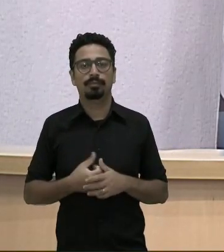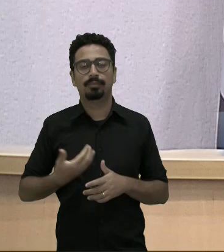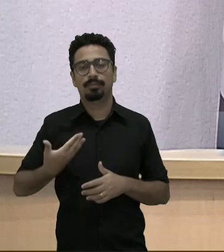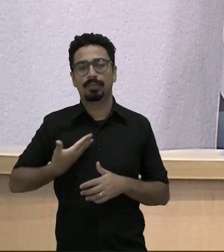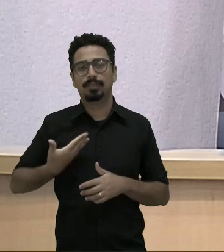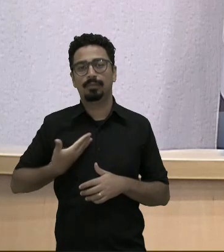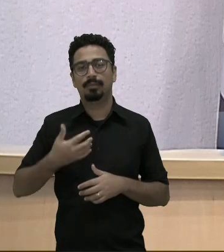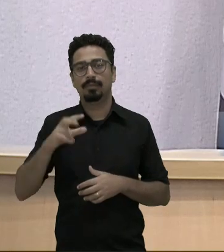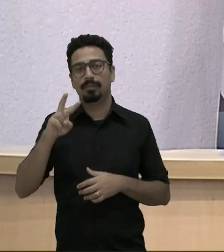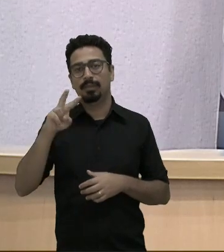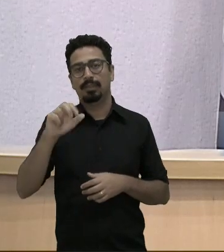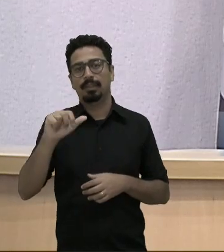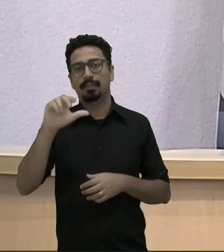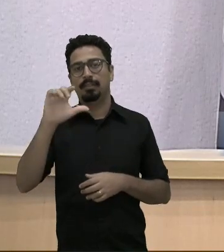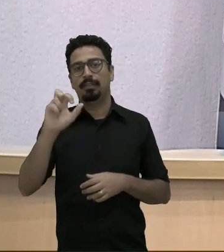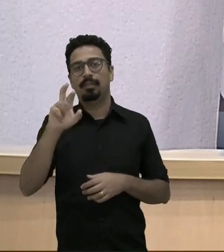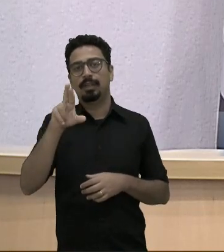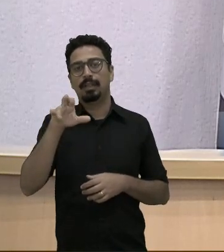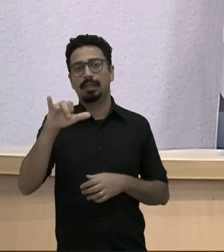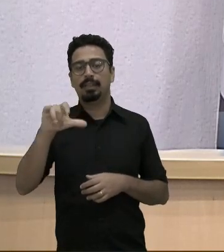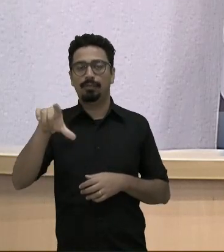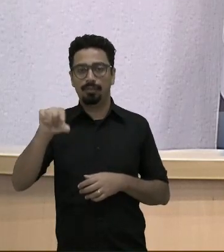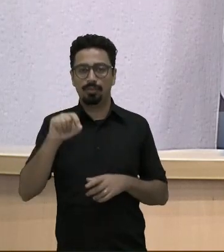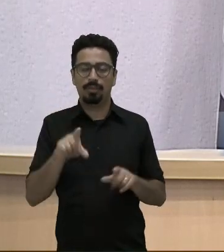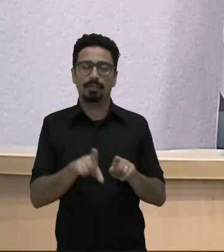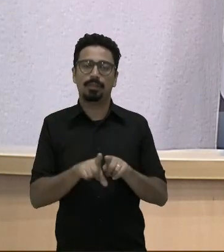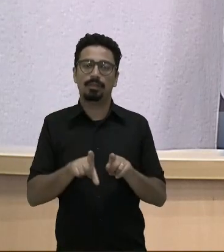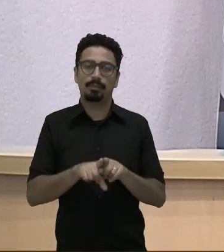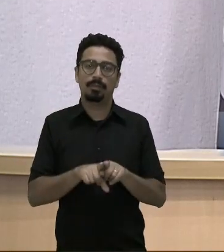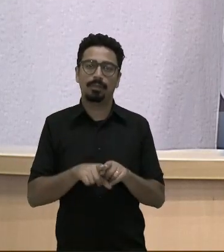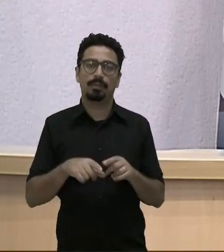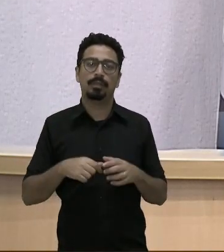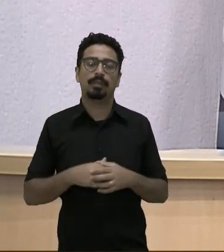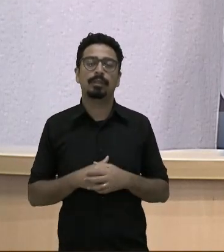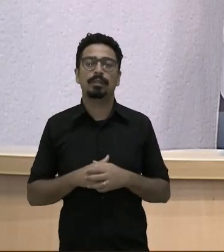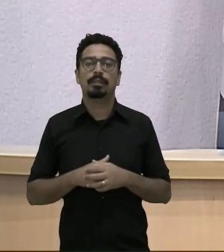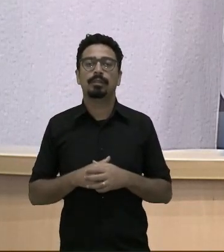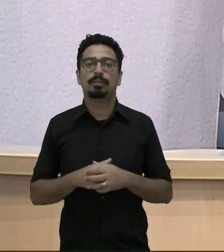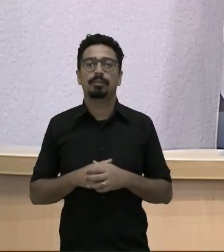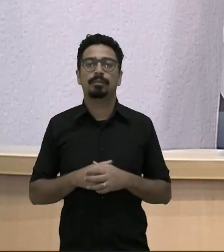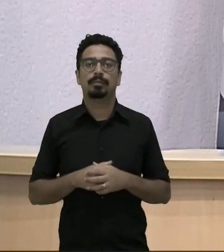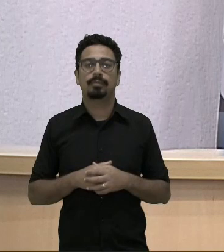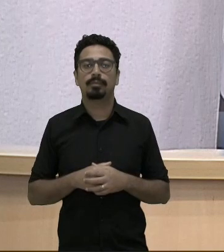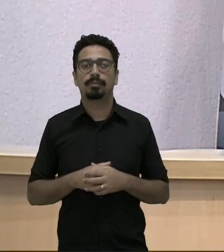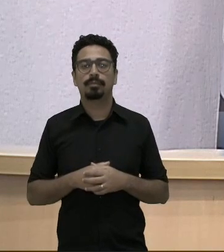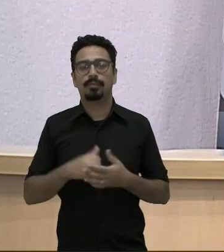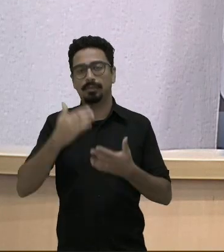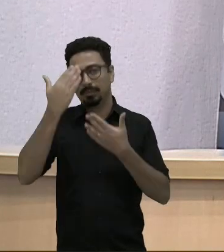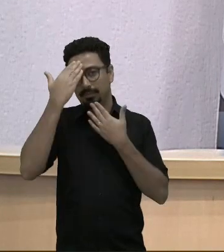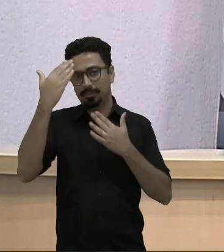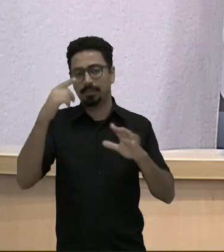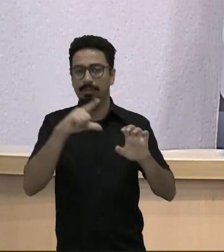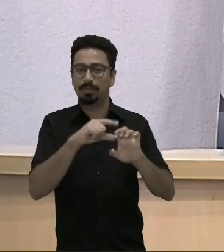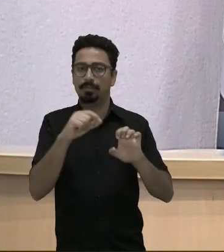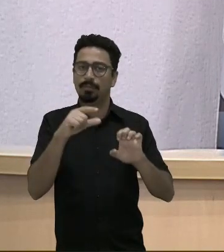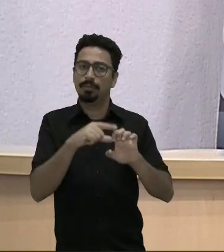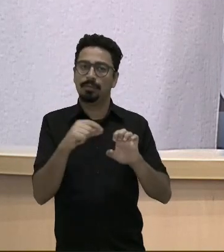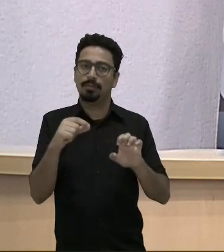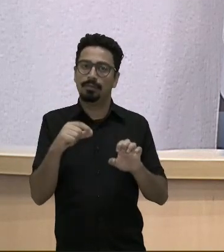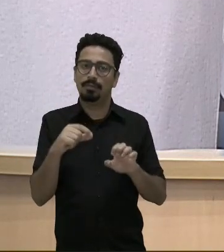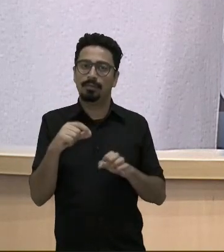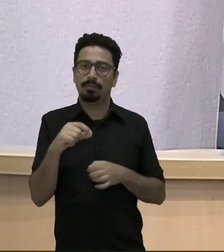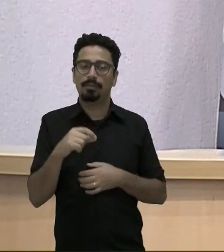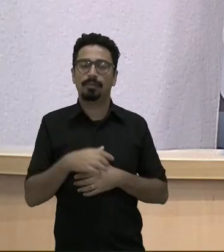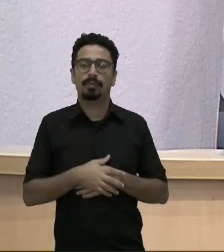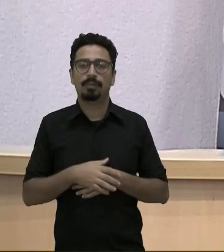Vacari que foi escolhido. Quero agradecer, entendeu, o empresário, o senhor Mano.